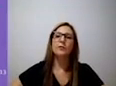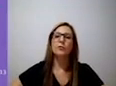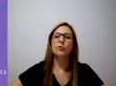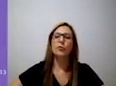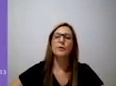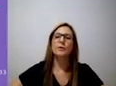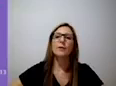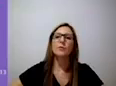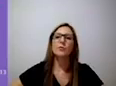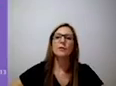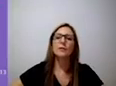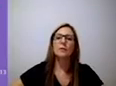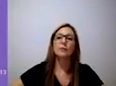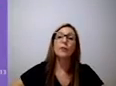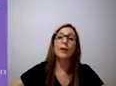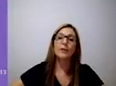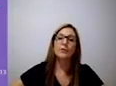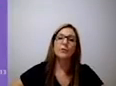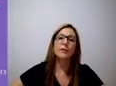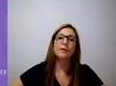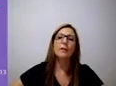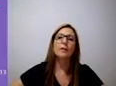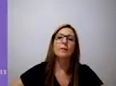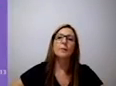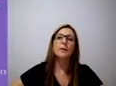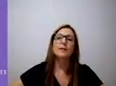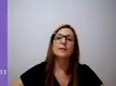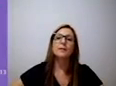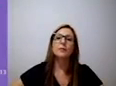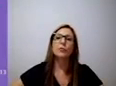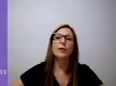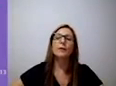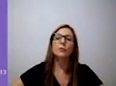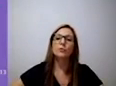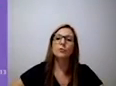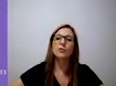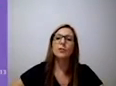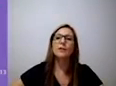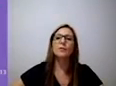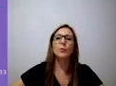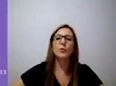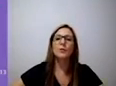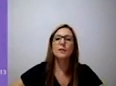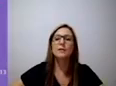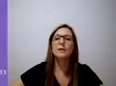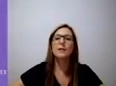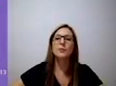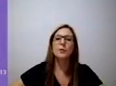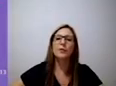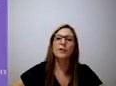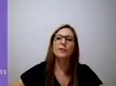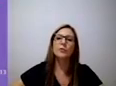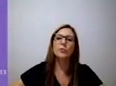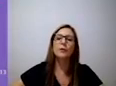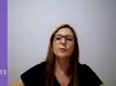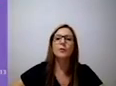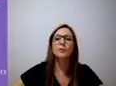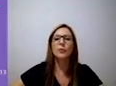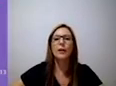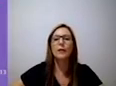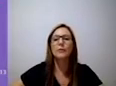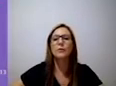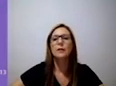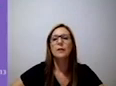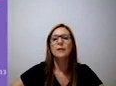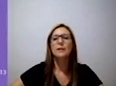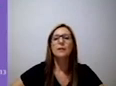dos sintomas da menstruação versus, né, precisa ser tomada todos os dias, não pode esquecer, de preferência tomar no mesmo